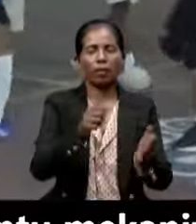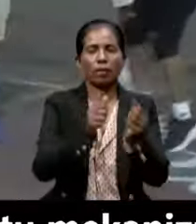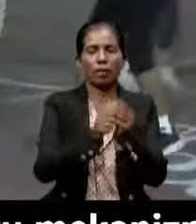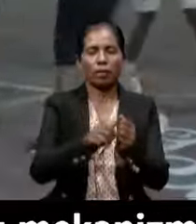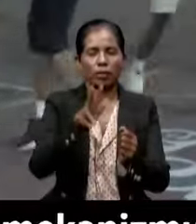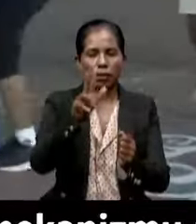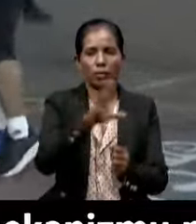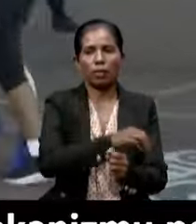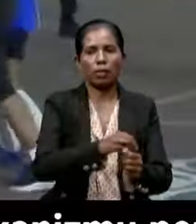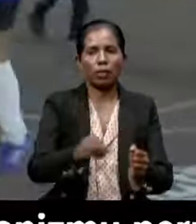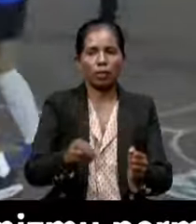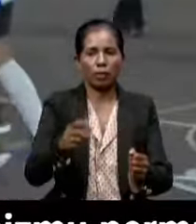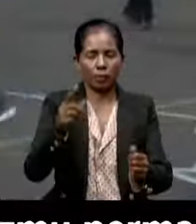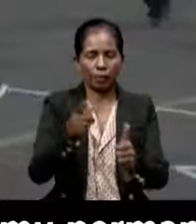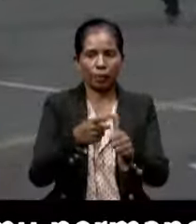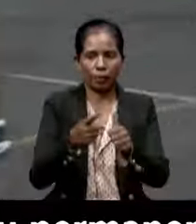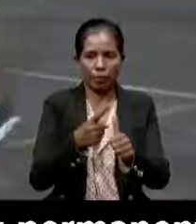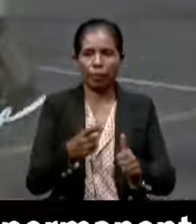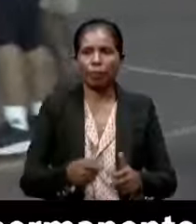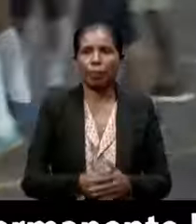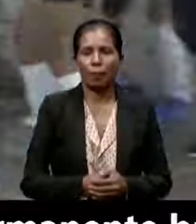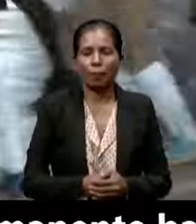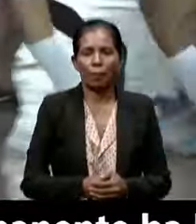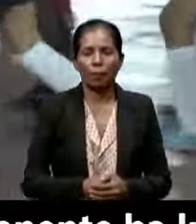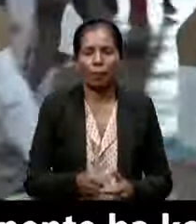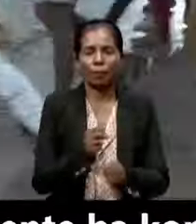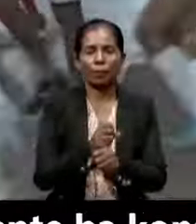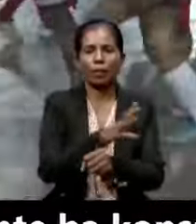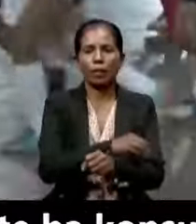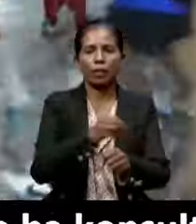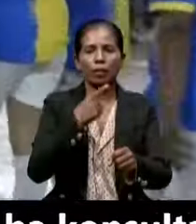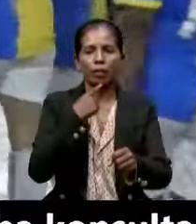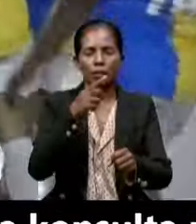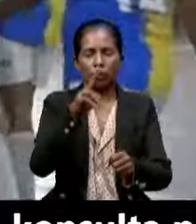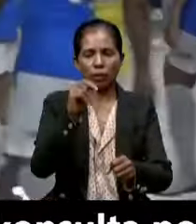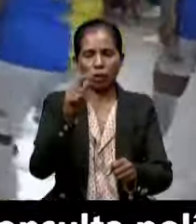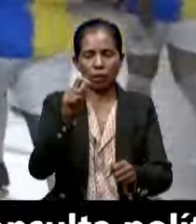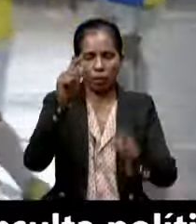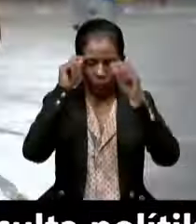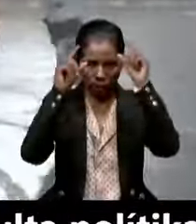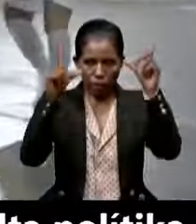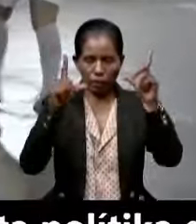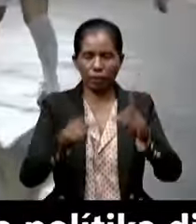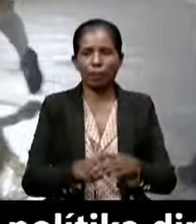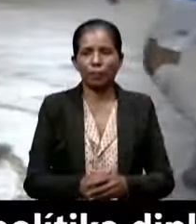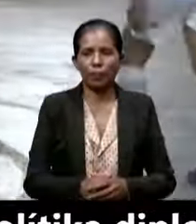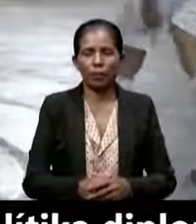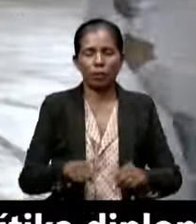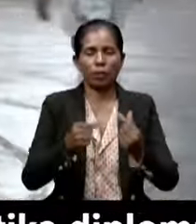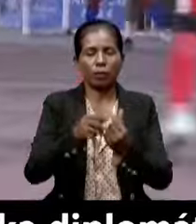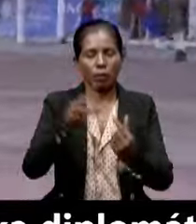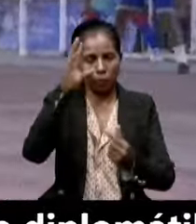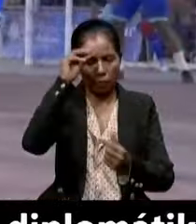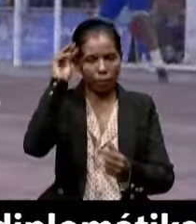4-3, onde ocupa primeiro lugar. Segundo lugar, se foi no terceiro lugar, o Timor-Leste. Equipa Mane Ministério Finanças